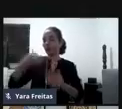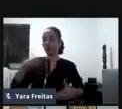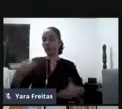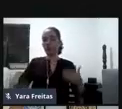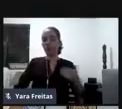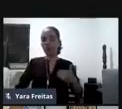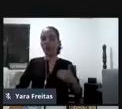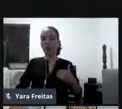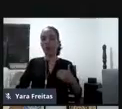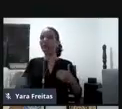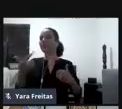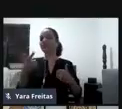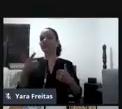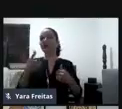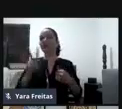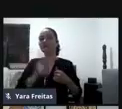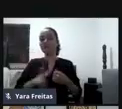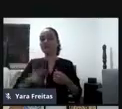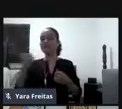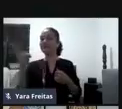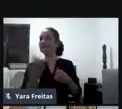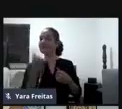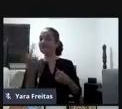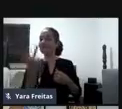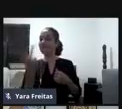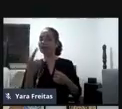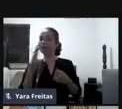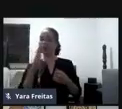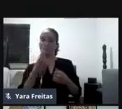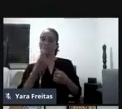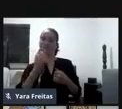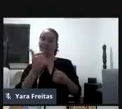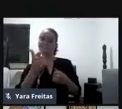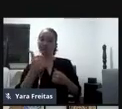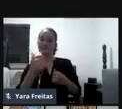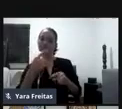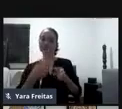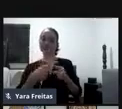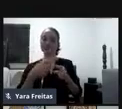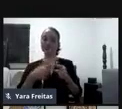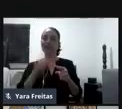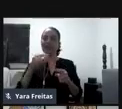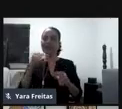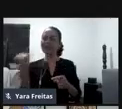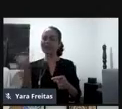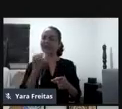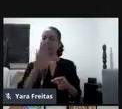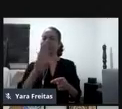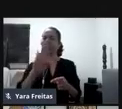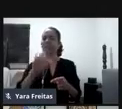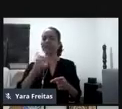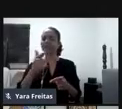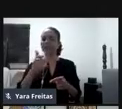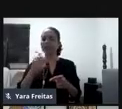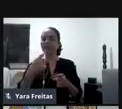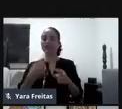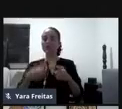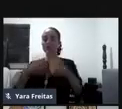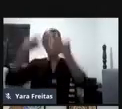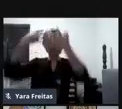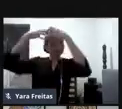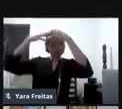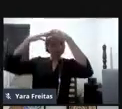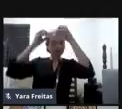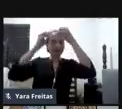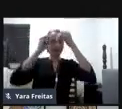é importante para a formação do neurônio, né? Para a bainha de mielina. Então, eu aconselho pessoas